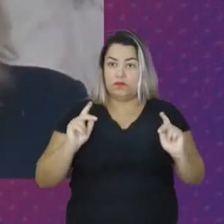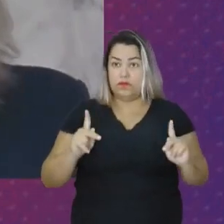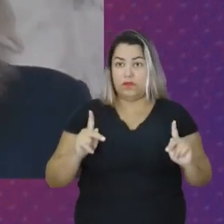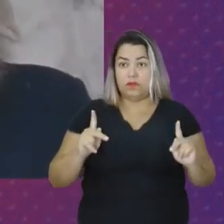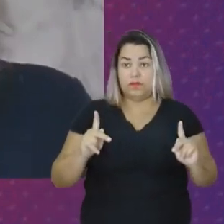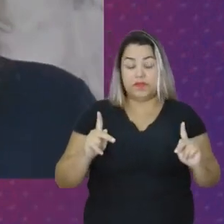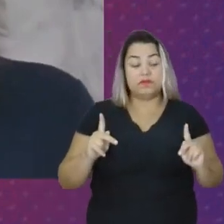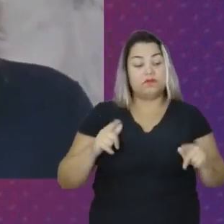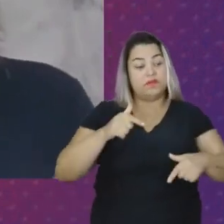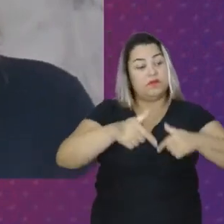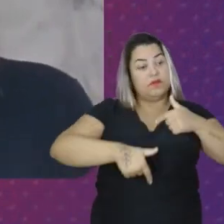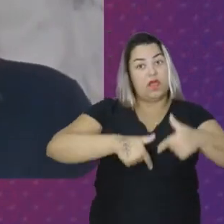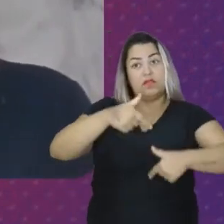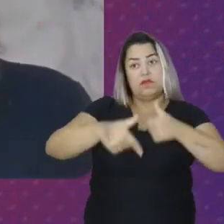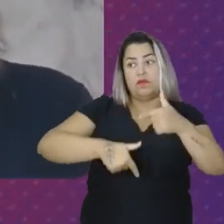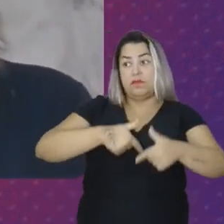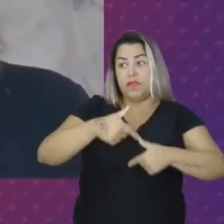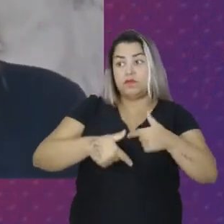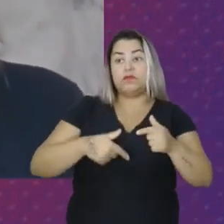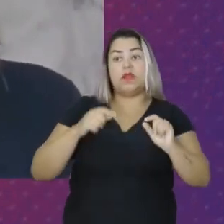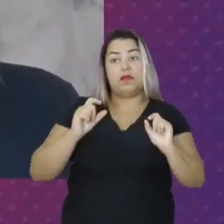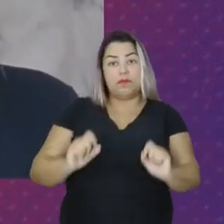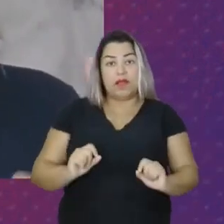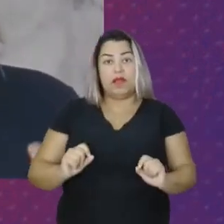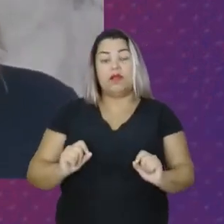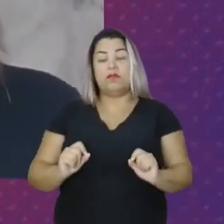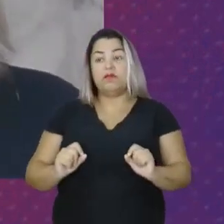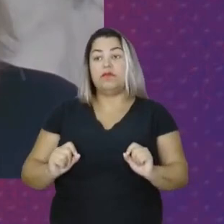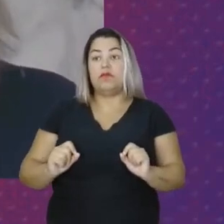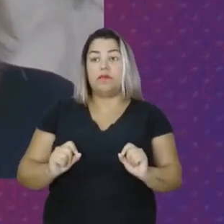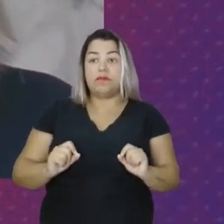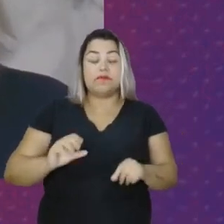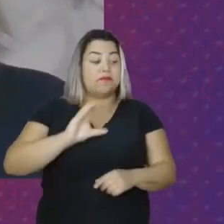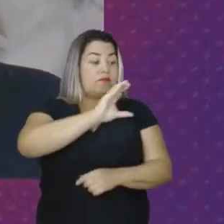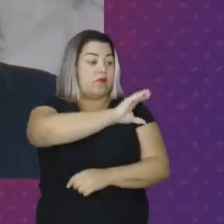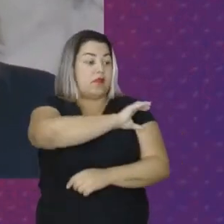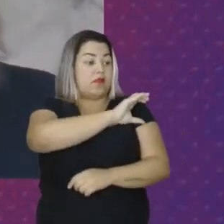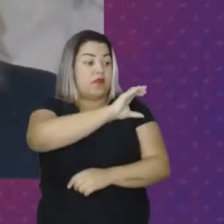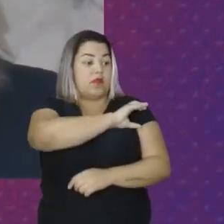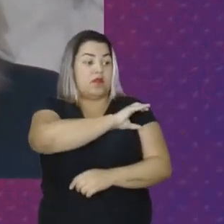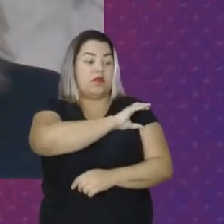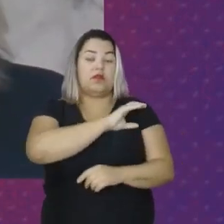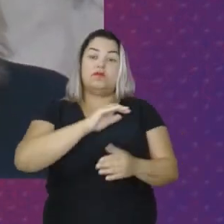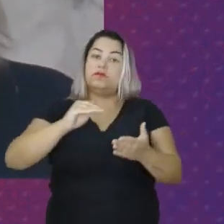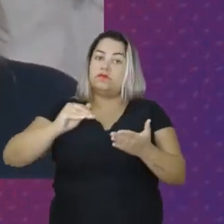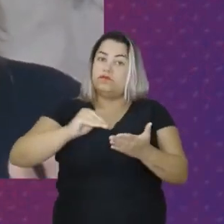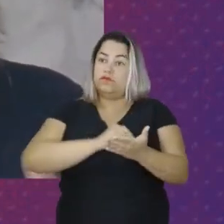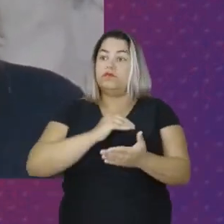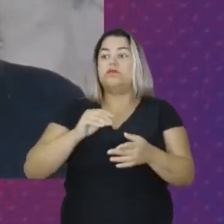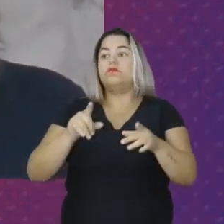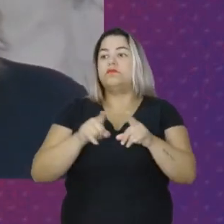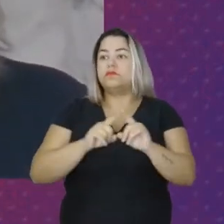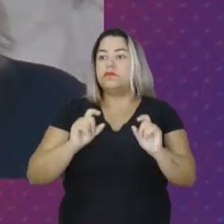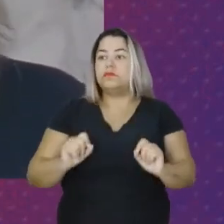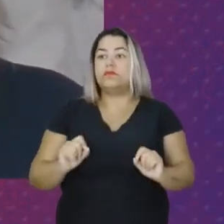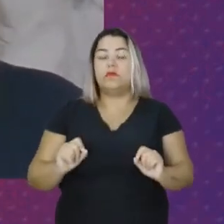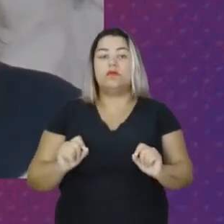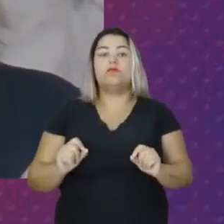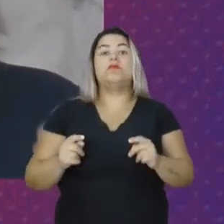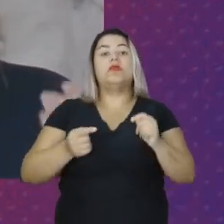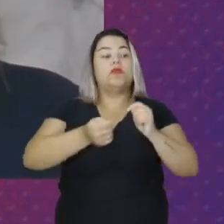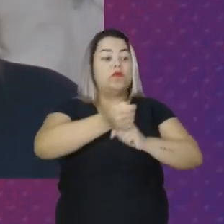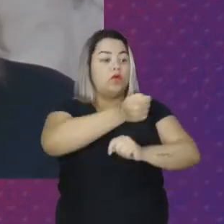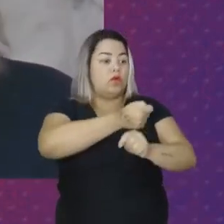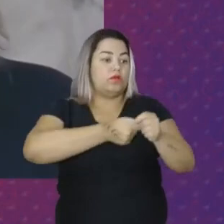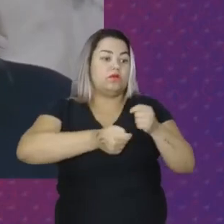do trabalho, falando um pouquinho da área do trabalho, quem coordena essa área é a Secretaria de Autonomia